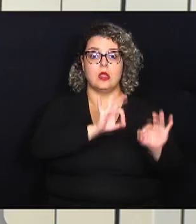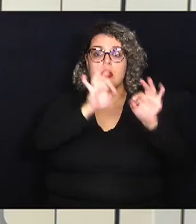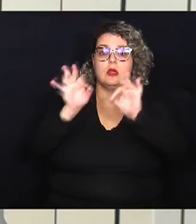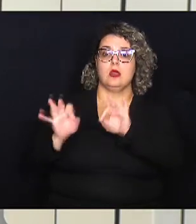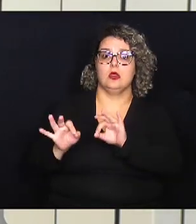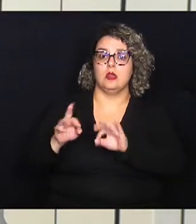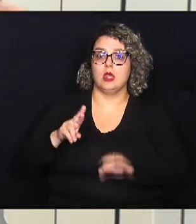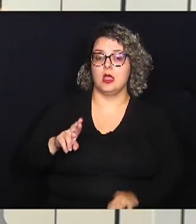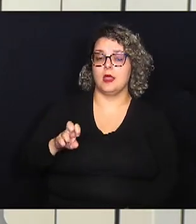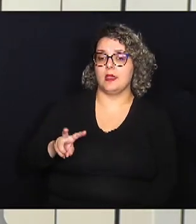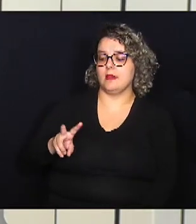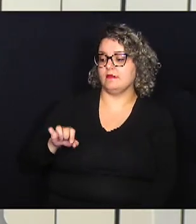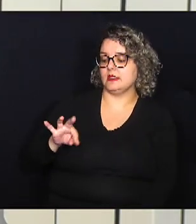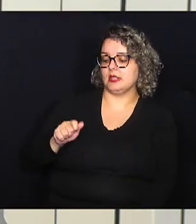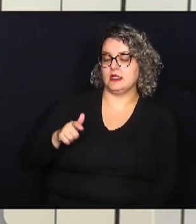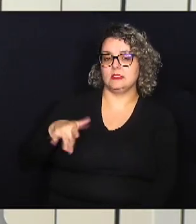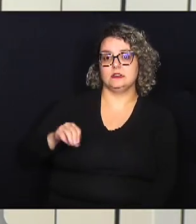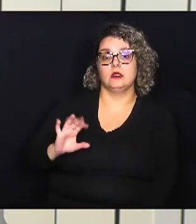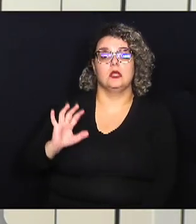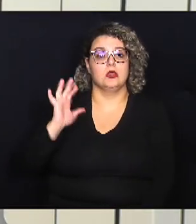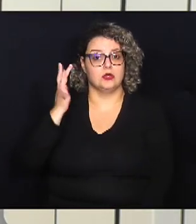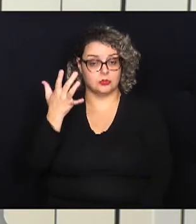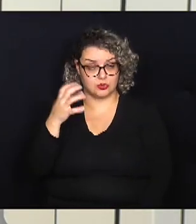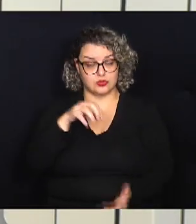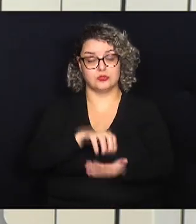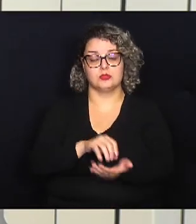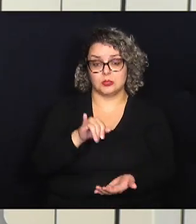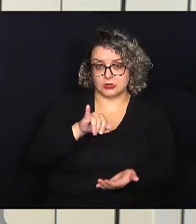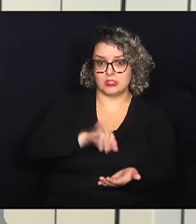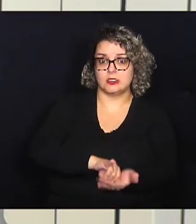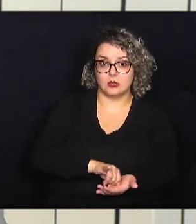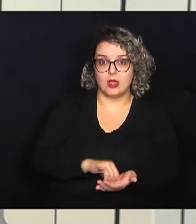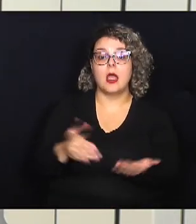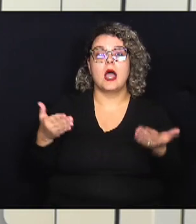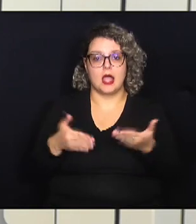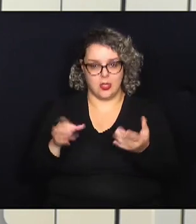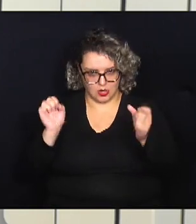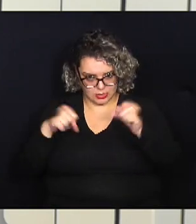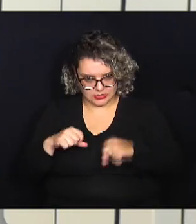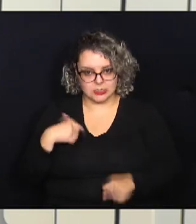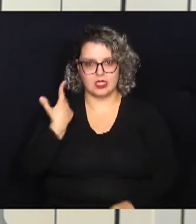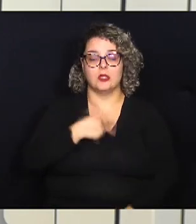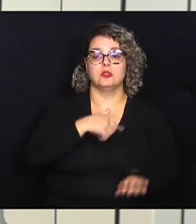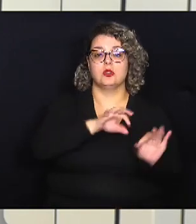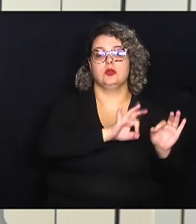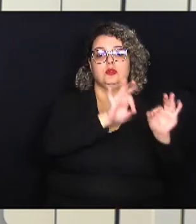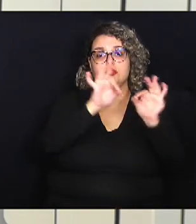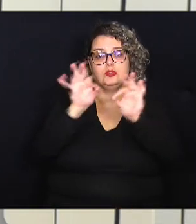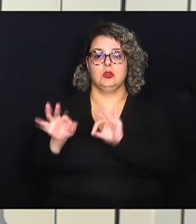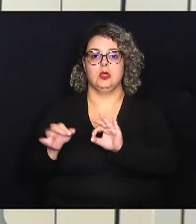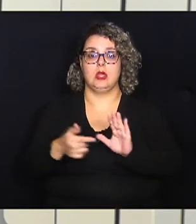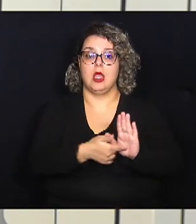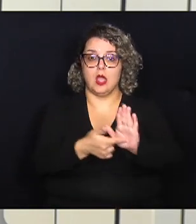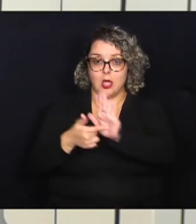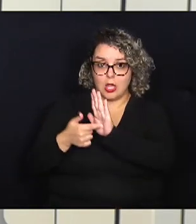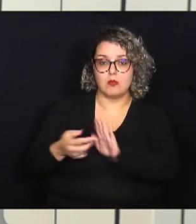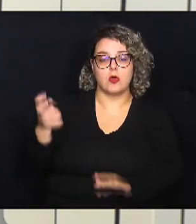a revitalização que está acontecendo no centro da cidade. Agora sim nós vamos acompanhar a Mostra